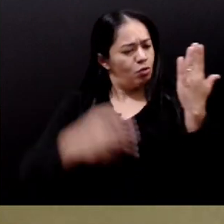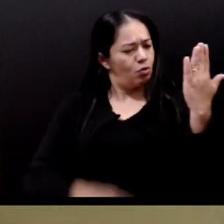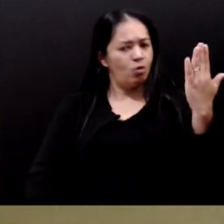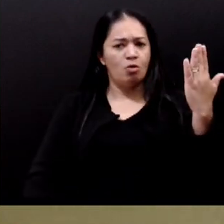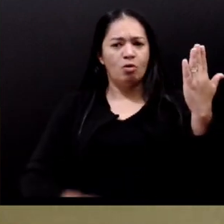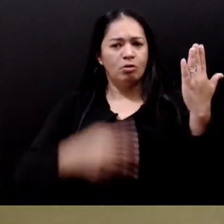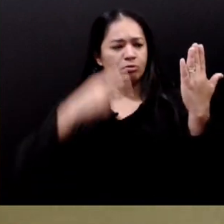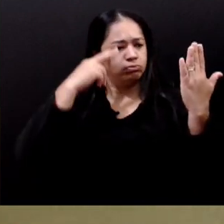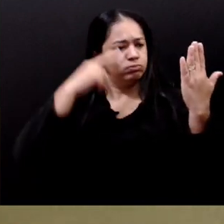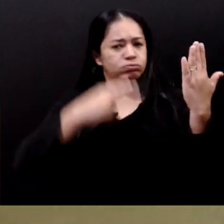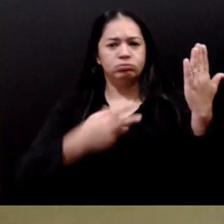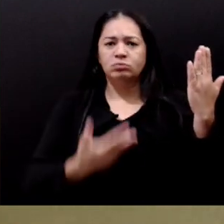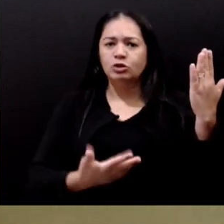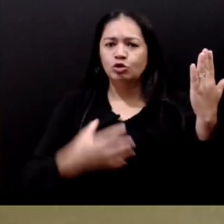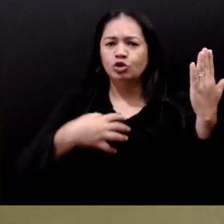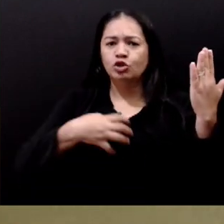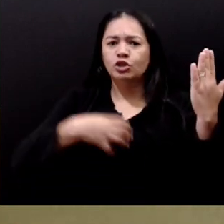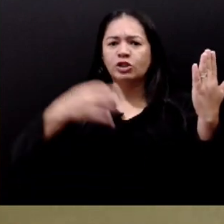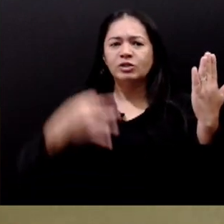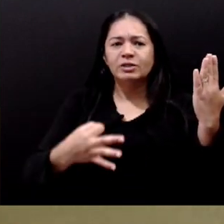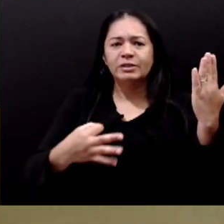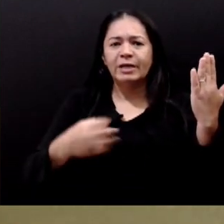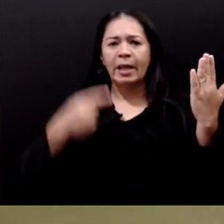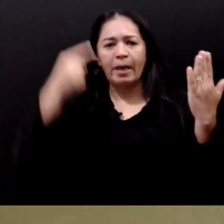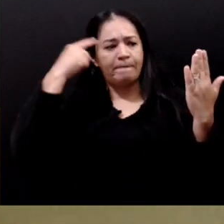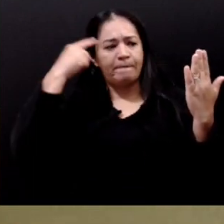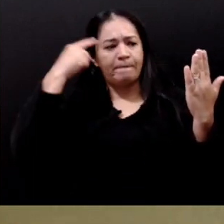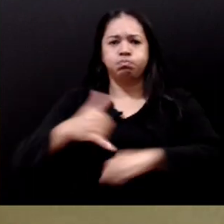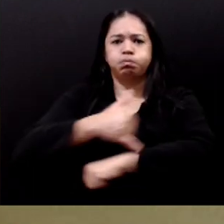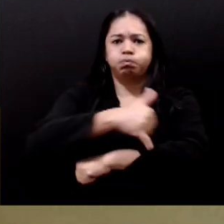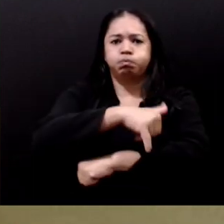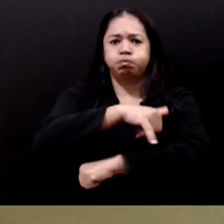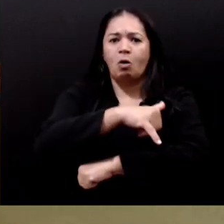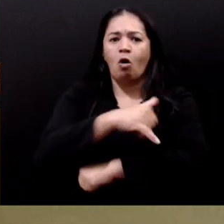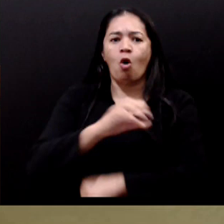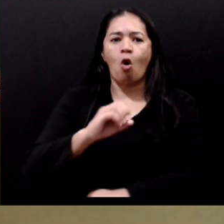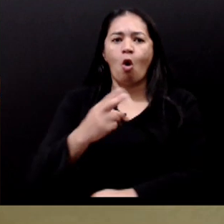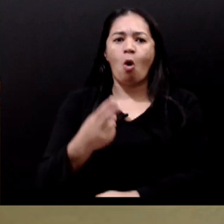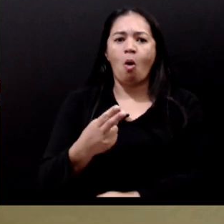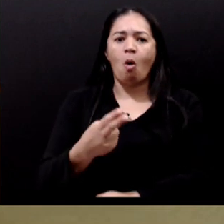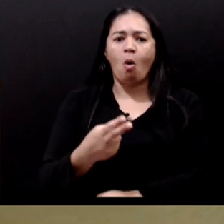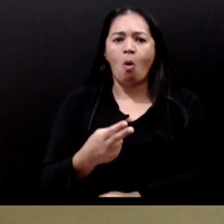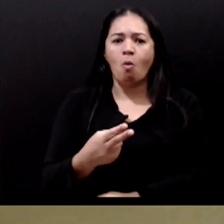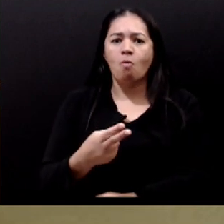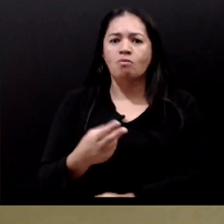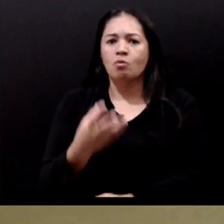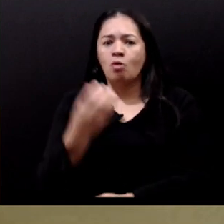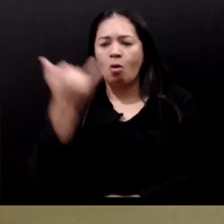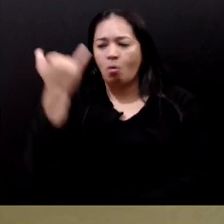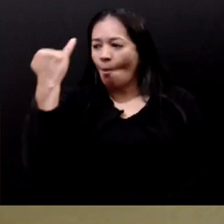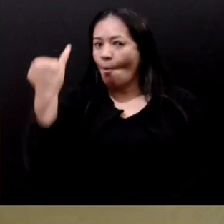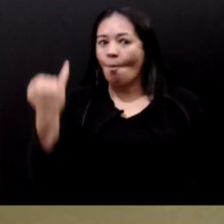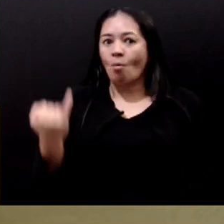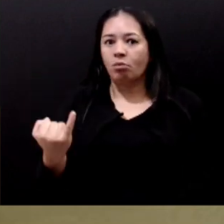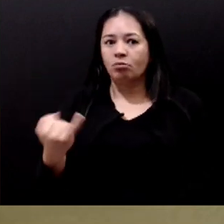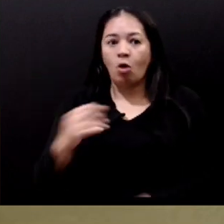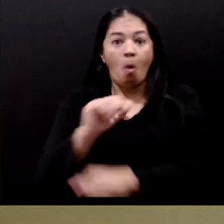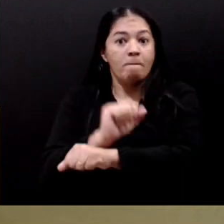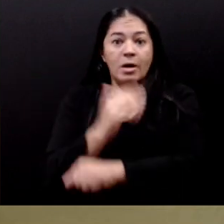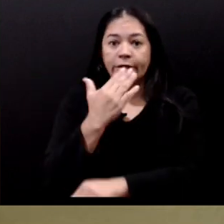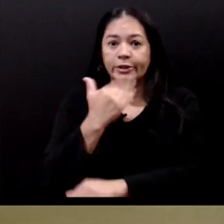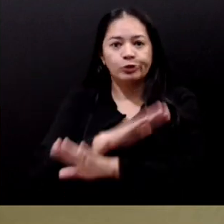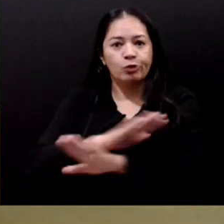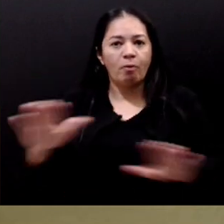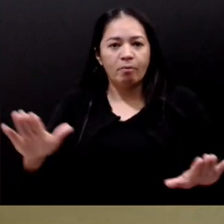ela é, ou ela acha que está muito gorda, ou ela acha que está muito magra, e aí ou ela para de comer de uma vez, né, ou então ela começa a